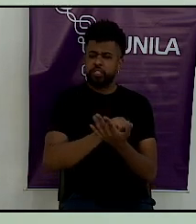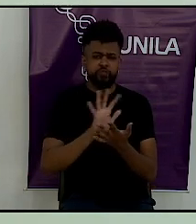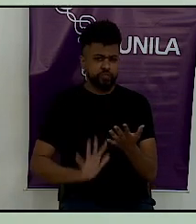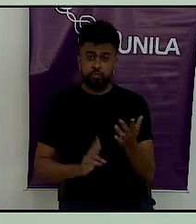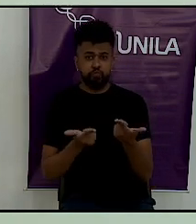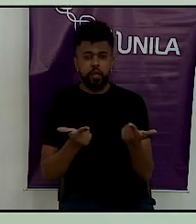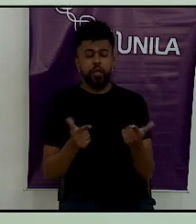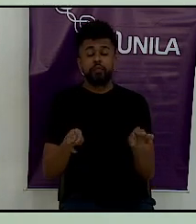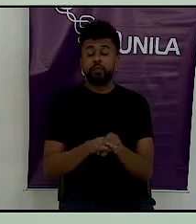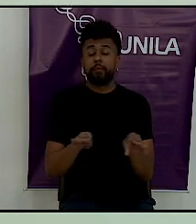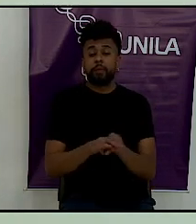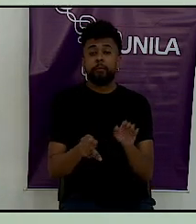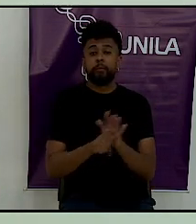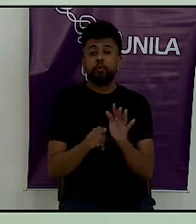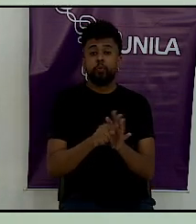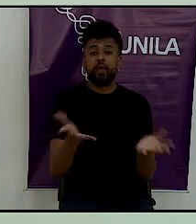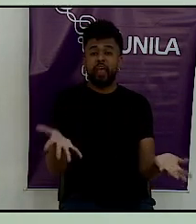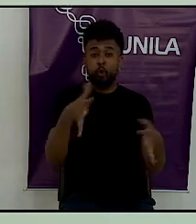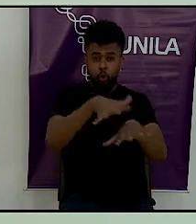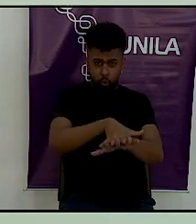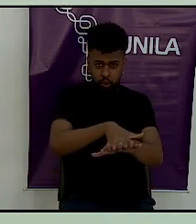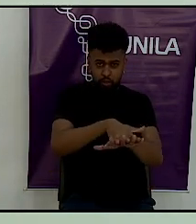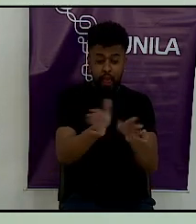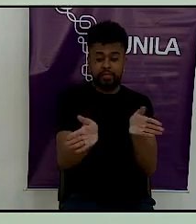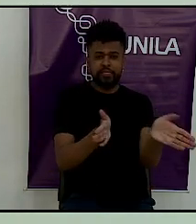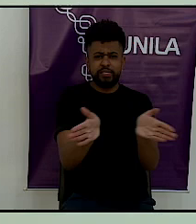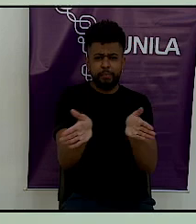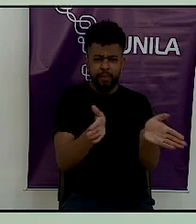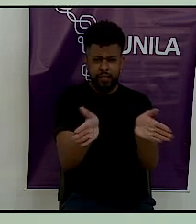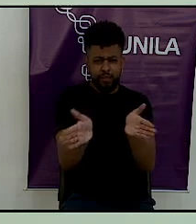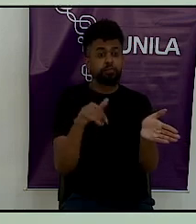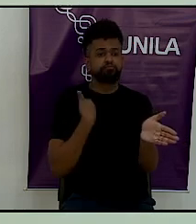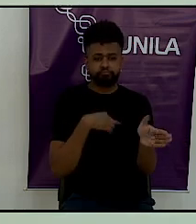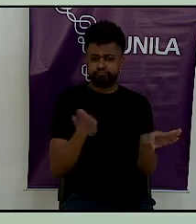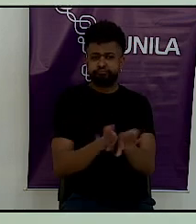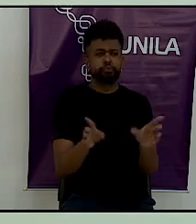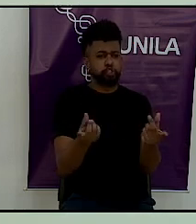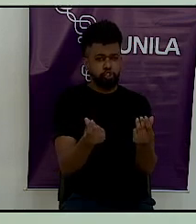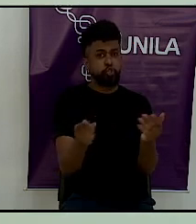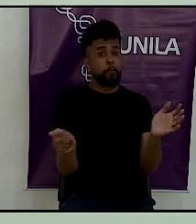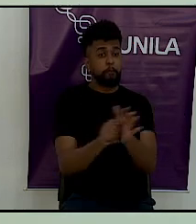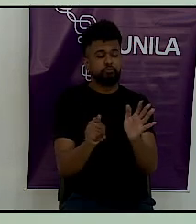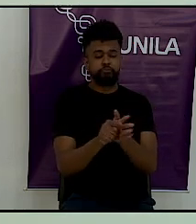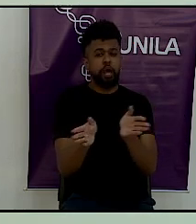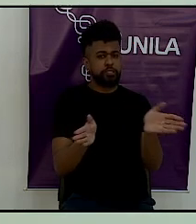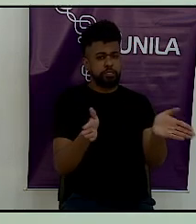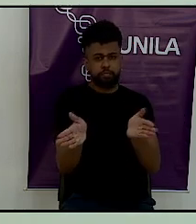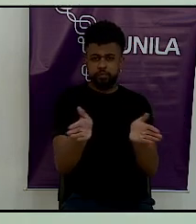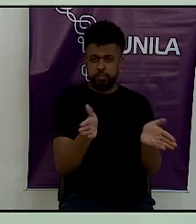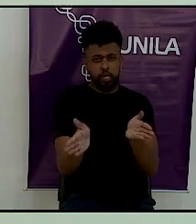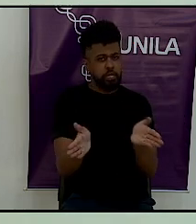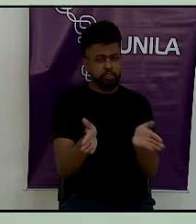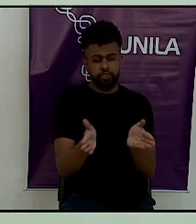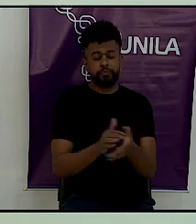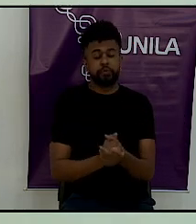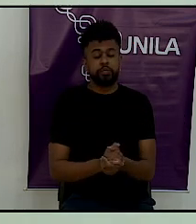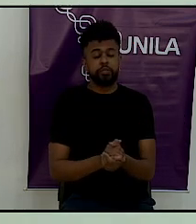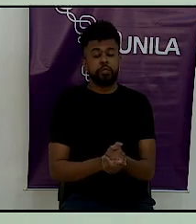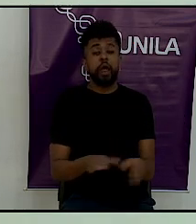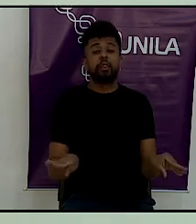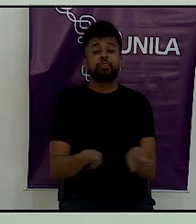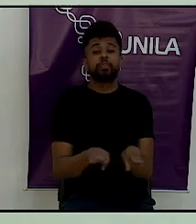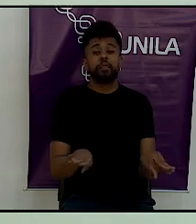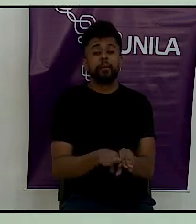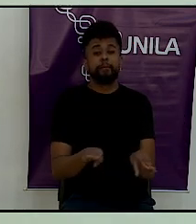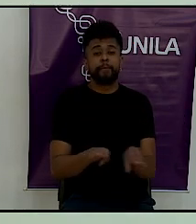atividades. A matriz do Incluir, programa de acessibilidade, que a gente recebe também, então, essa matriz com recursos do Incluir, e a